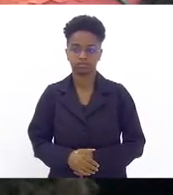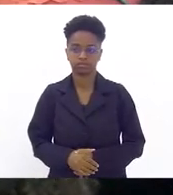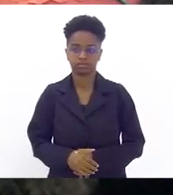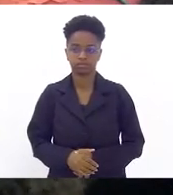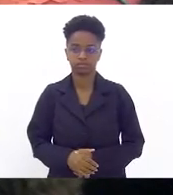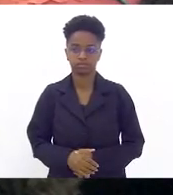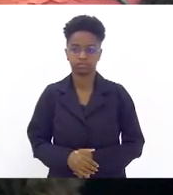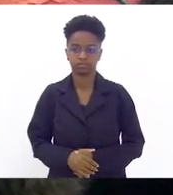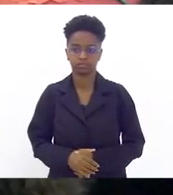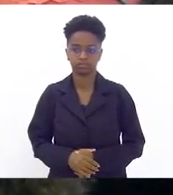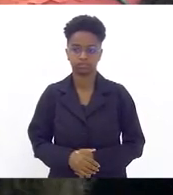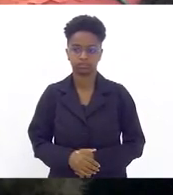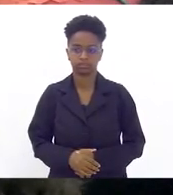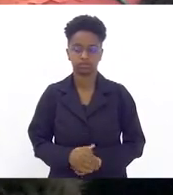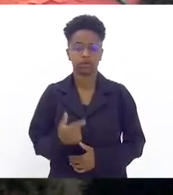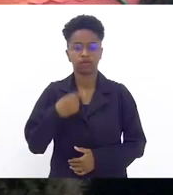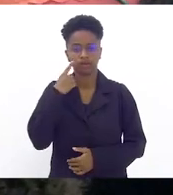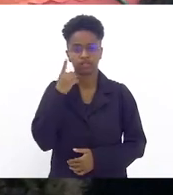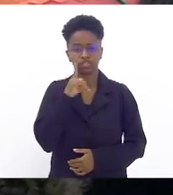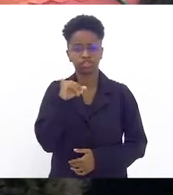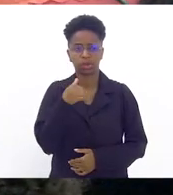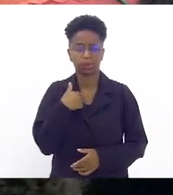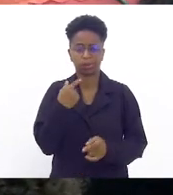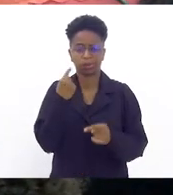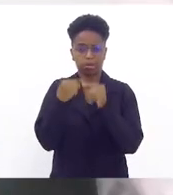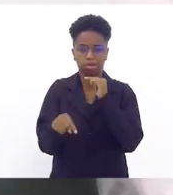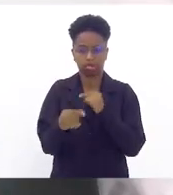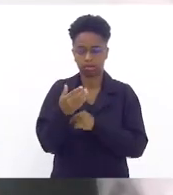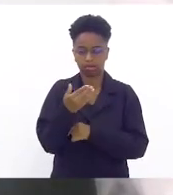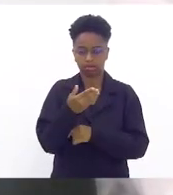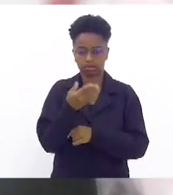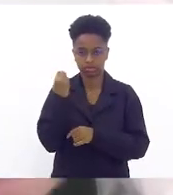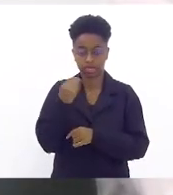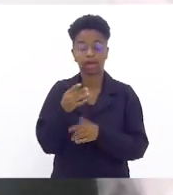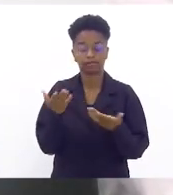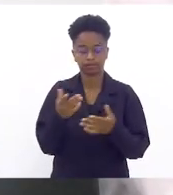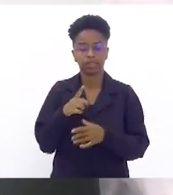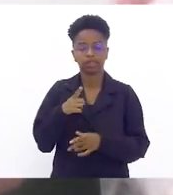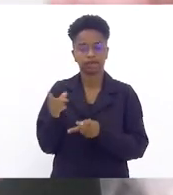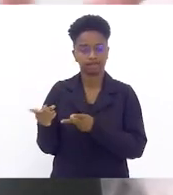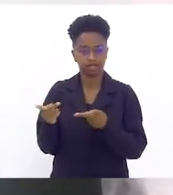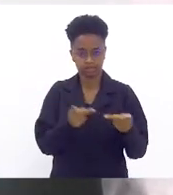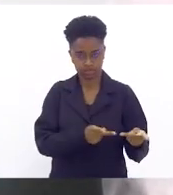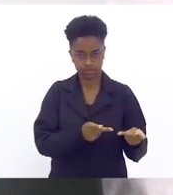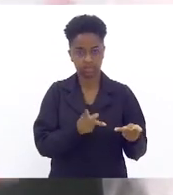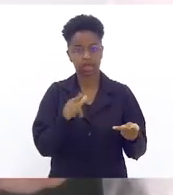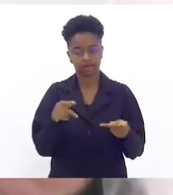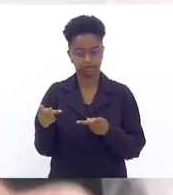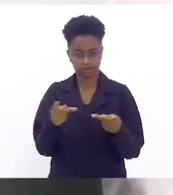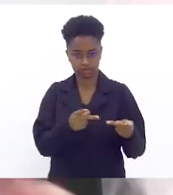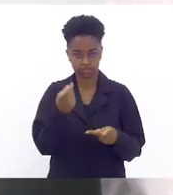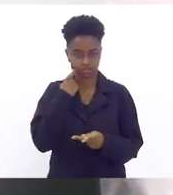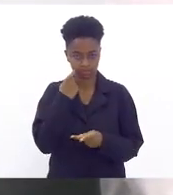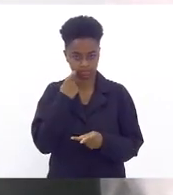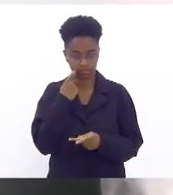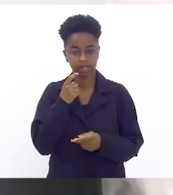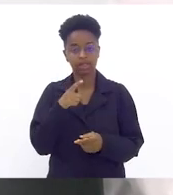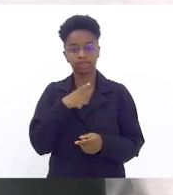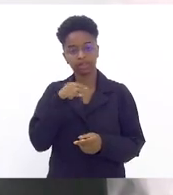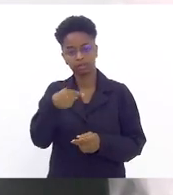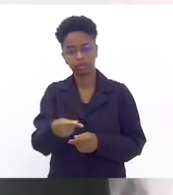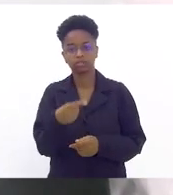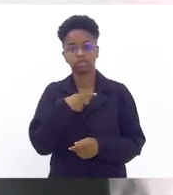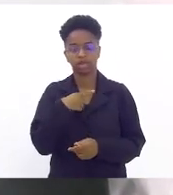deixa eu ver aqui onde eu me perdi tivemos a visita né Essa foi a visita na sexta-feira recebemos